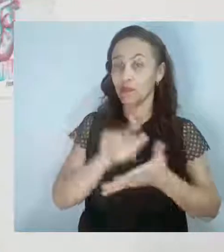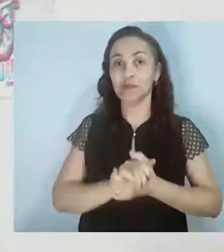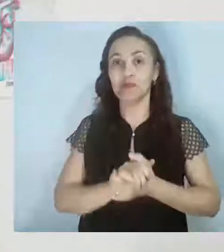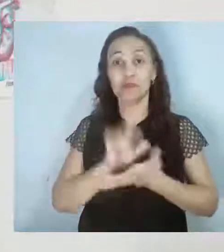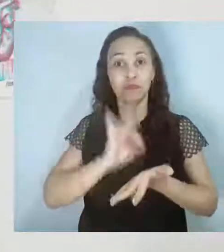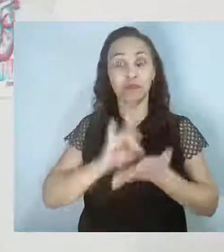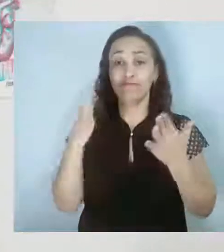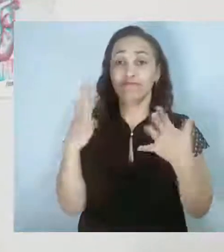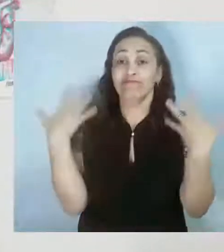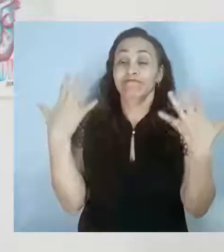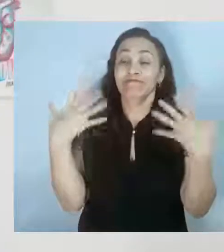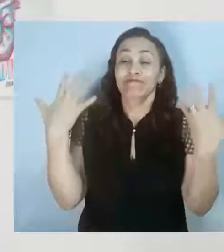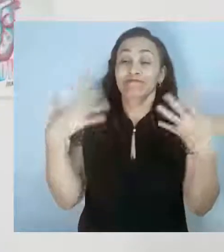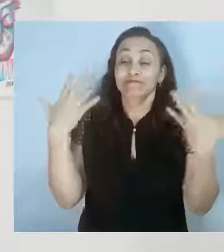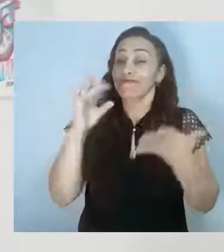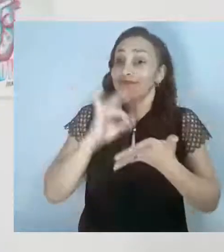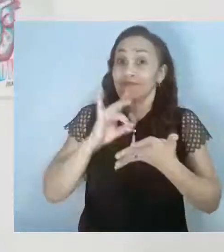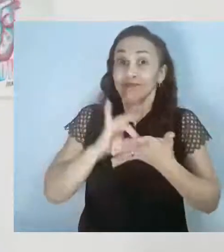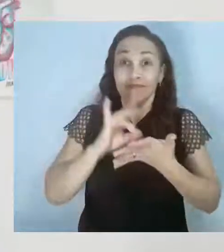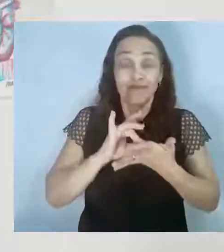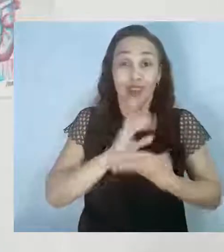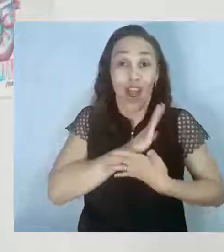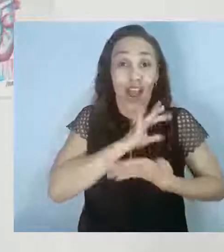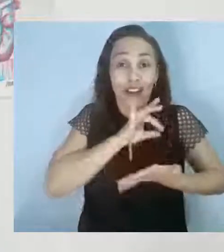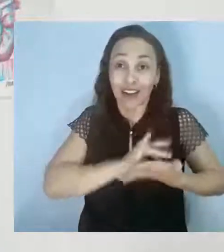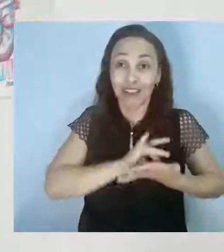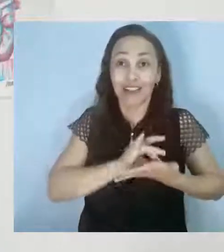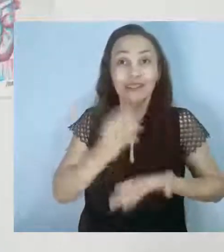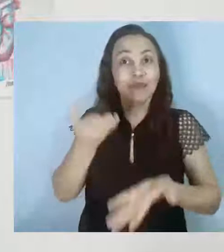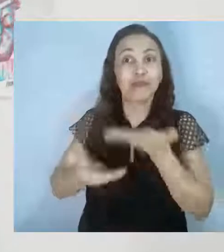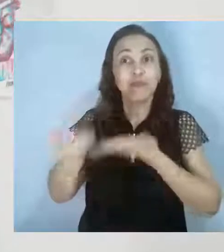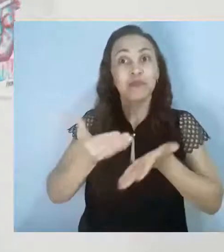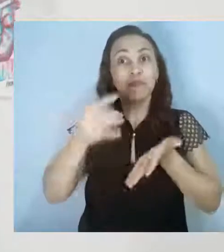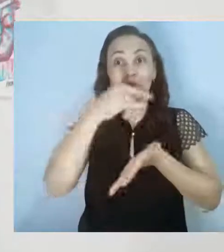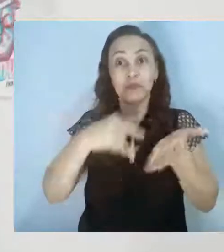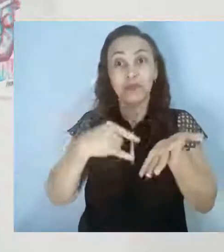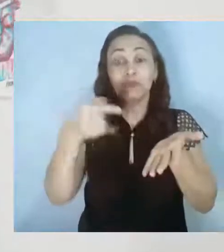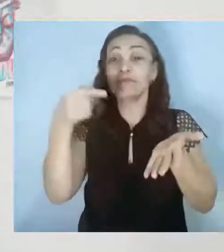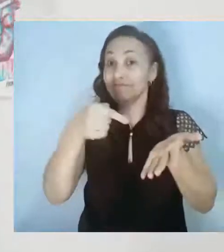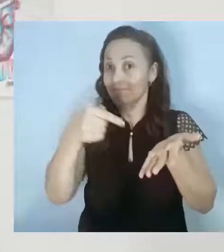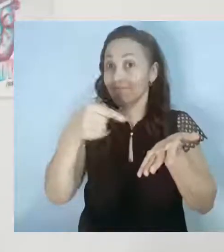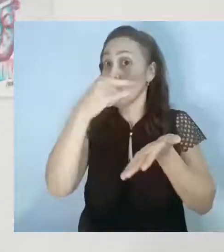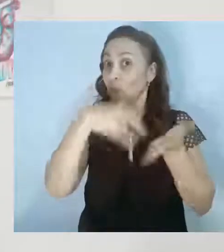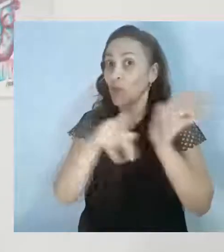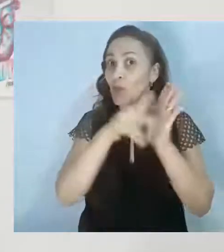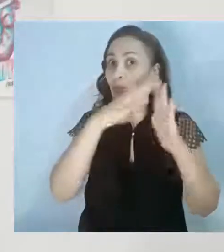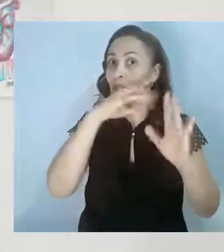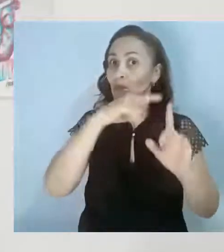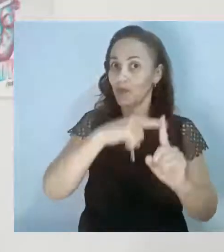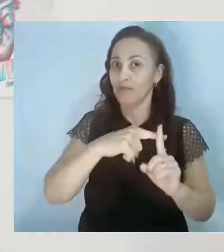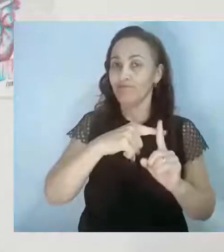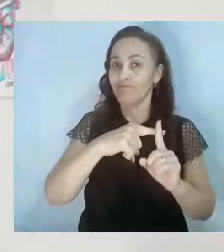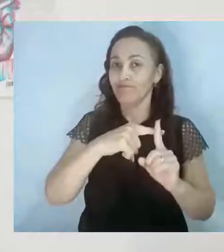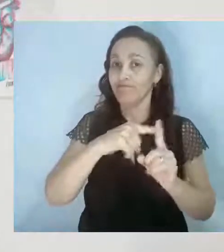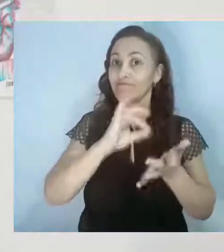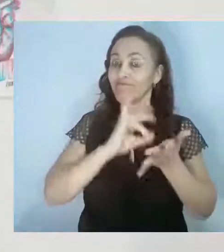muita alegria mesmo de coração, partilhar com vocês um documento da igreja que